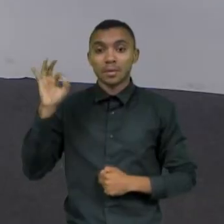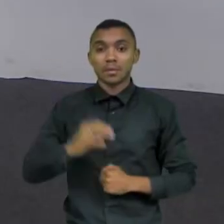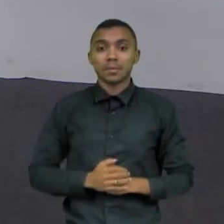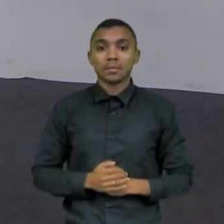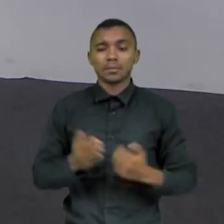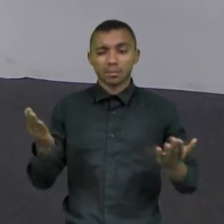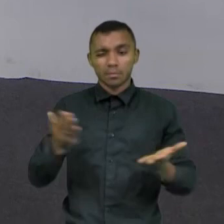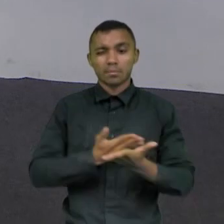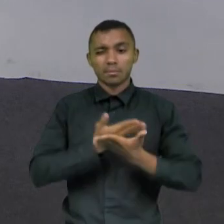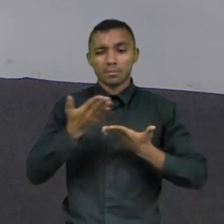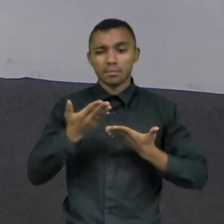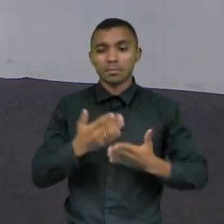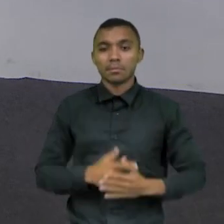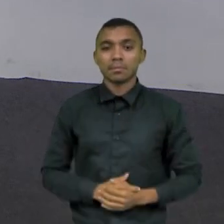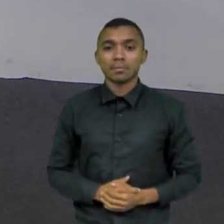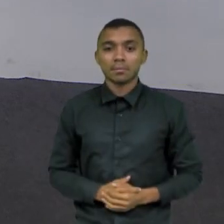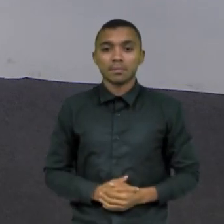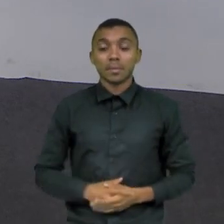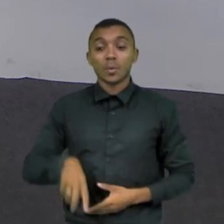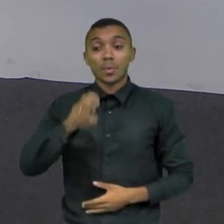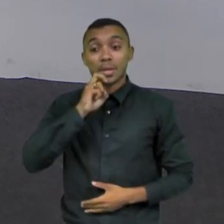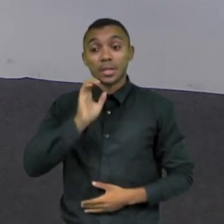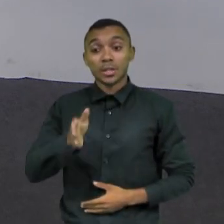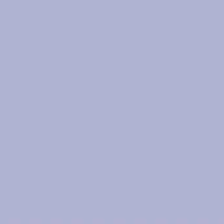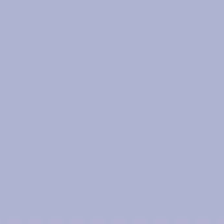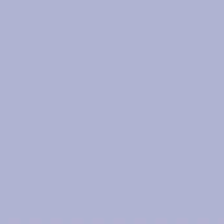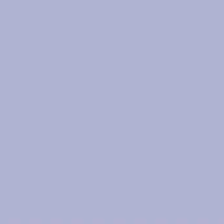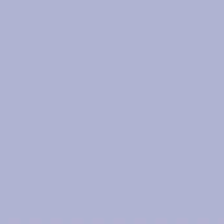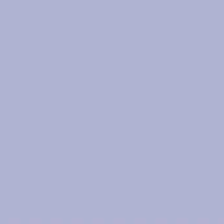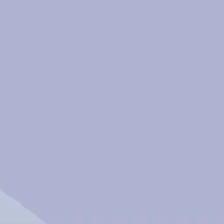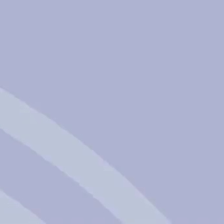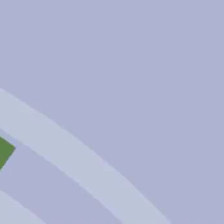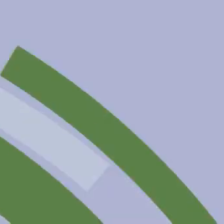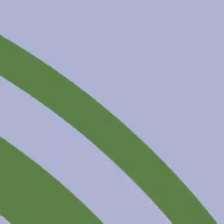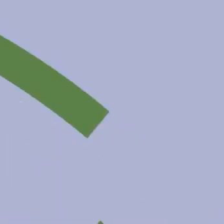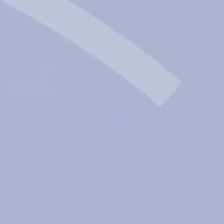Jornal Assembleia desta quinta-feira começa agora.